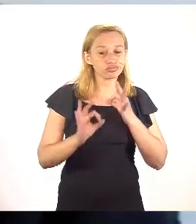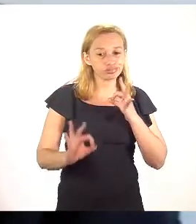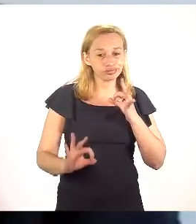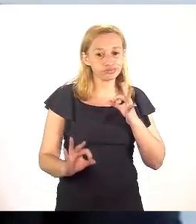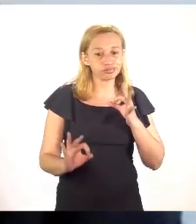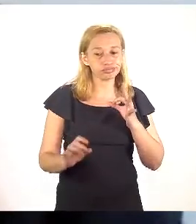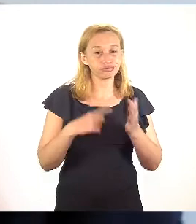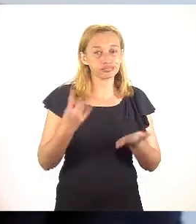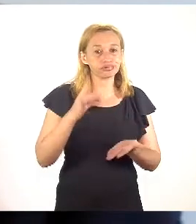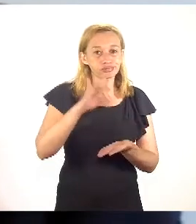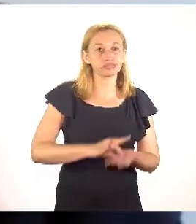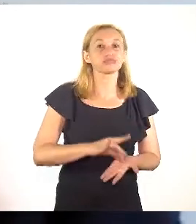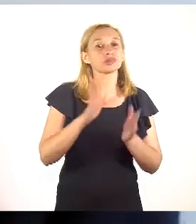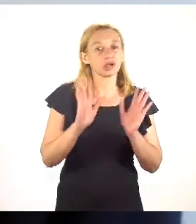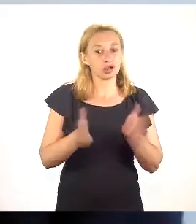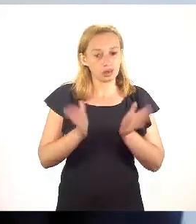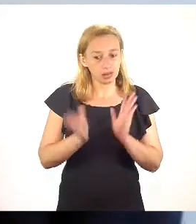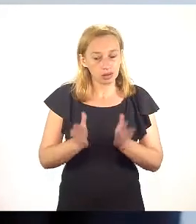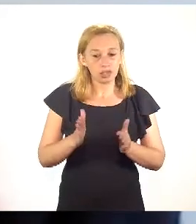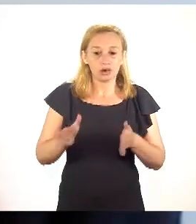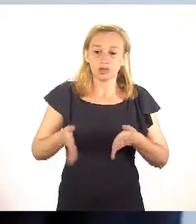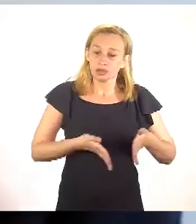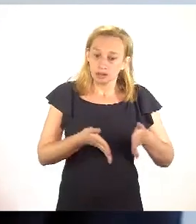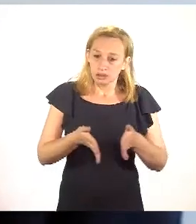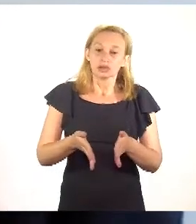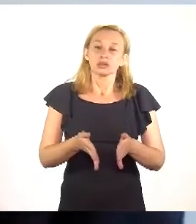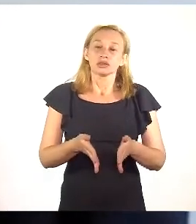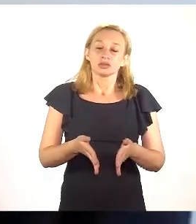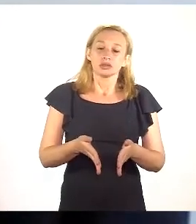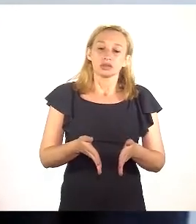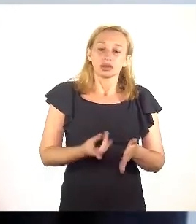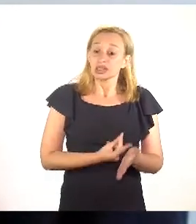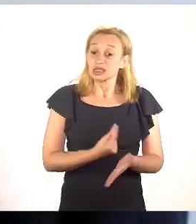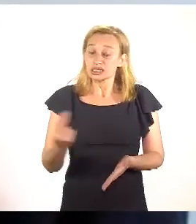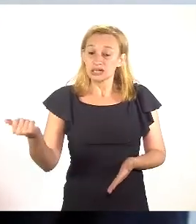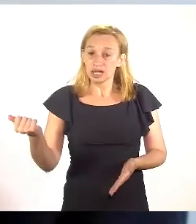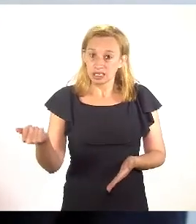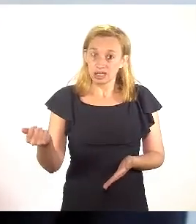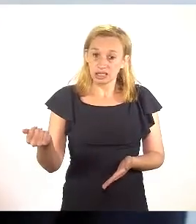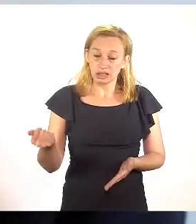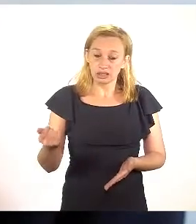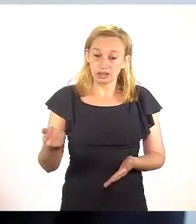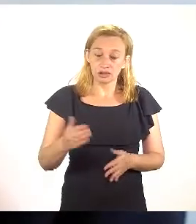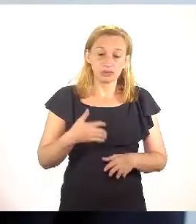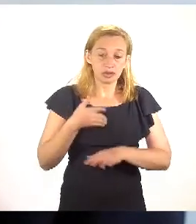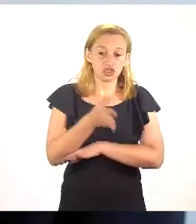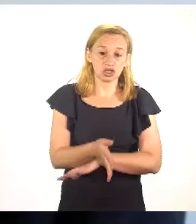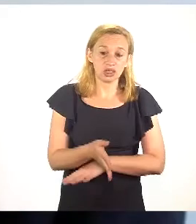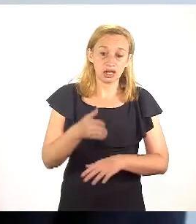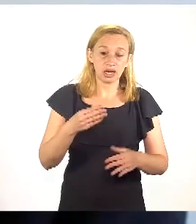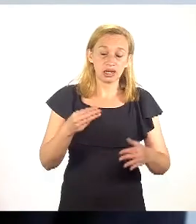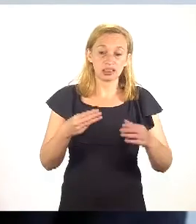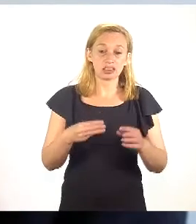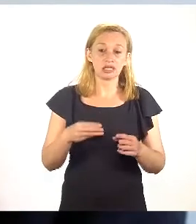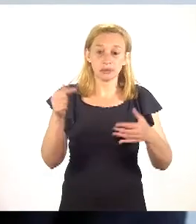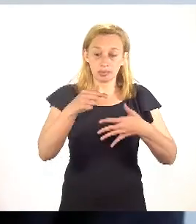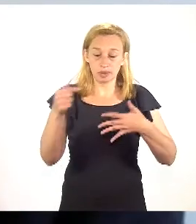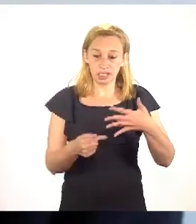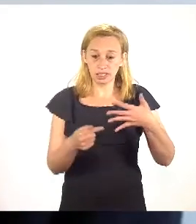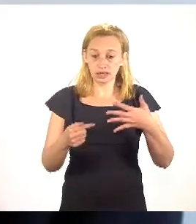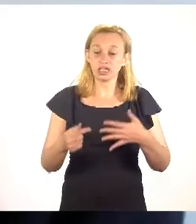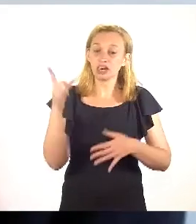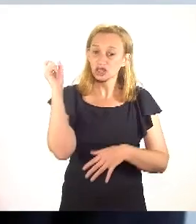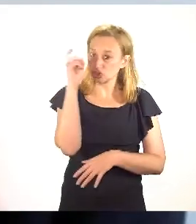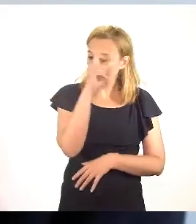nossa realidade de hoje. E o caminho para sair do estágio atual, para chegar a essa meta de 2033, é um caminho muito